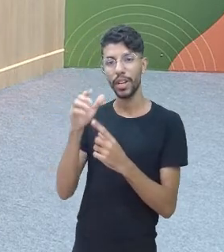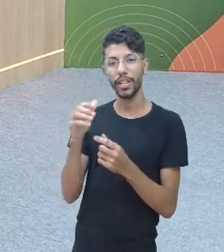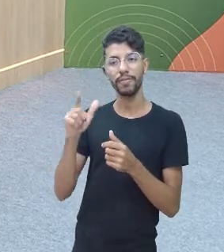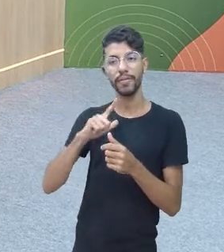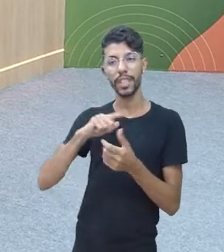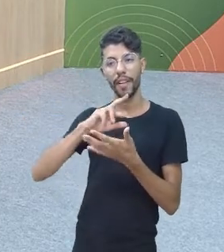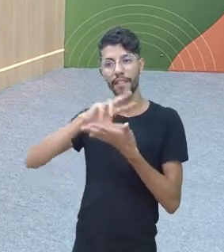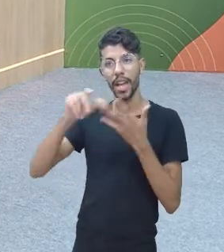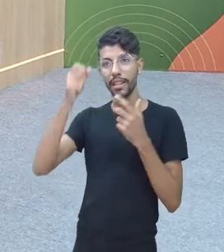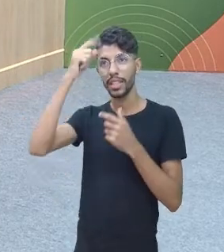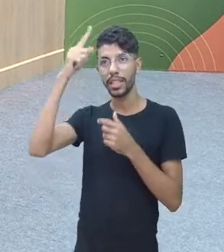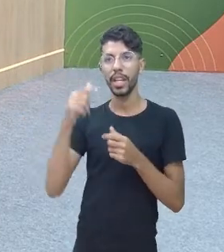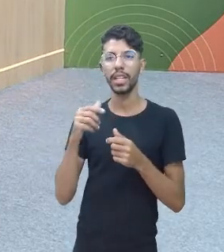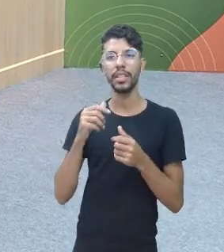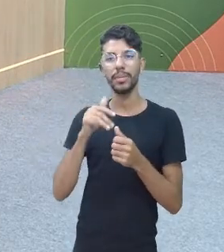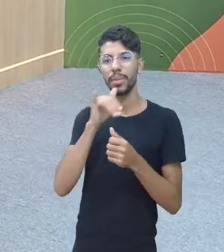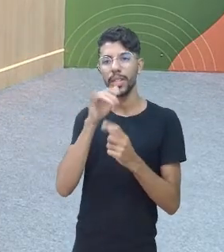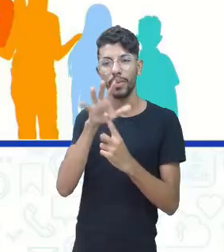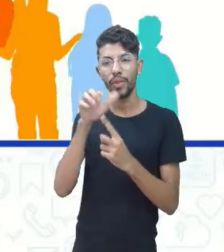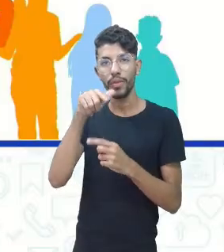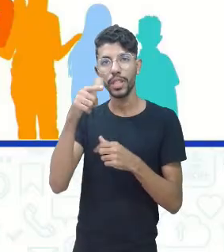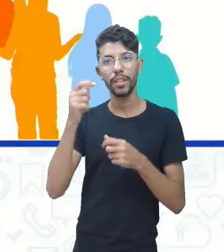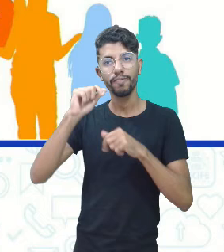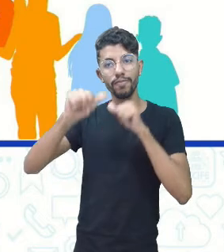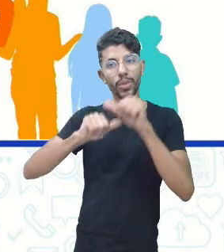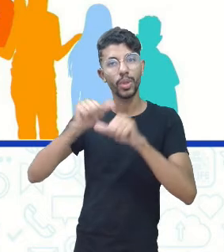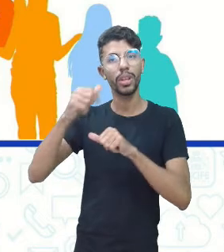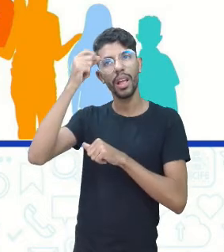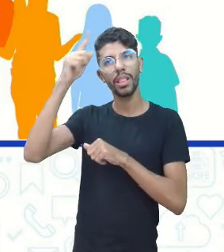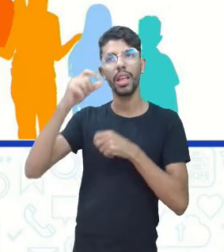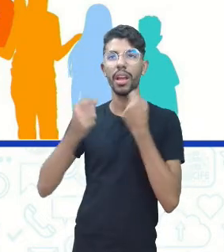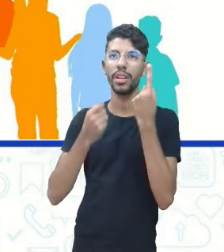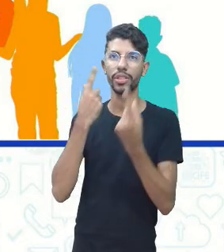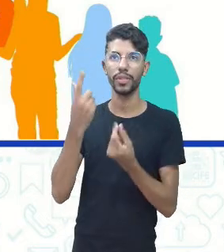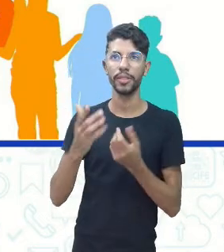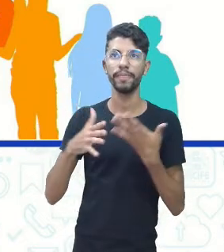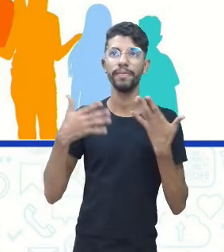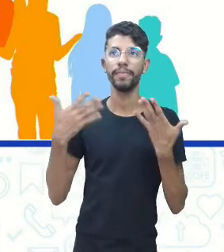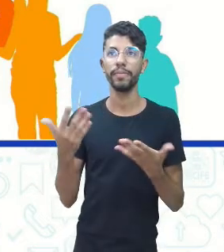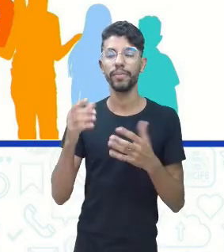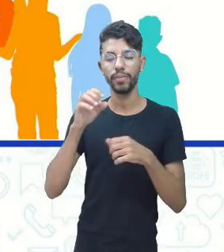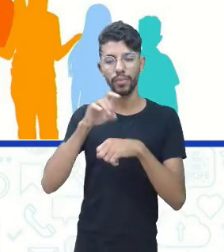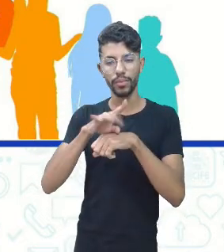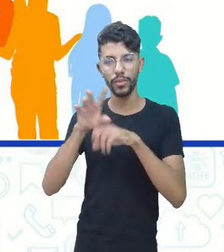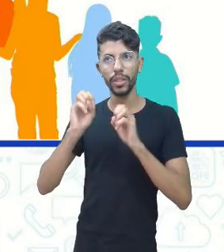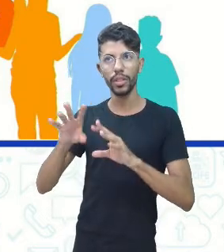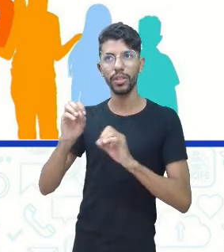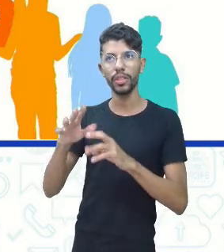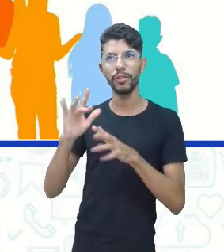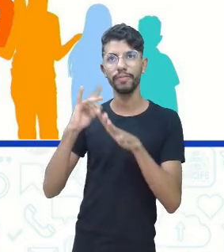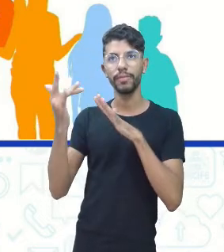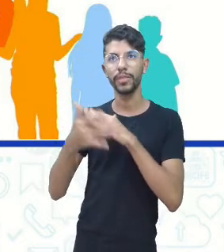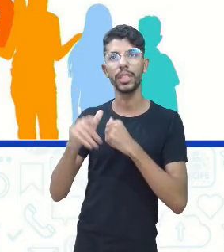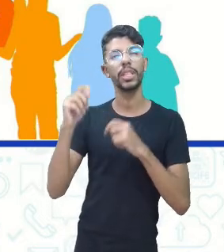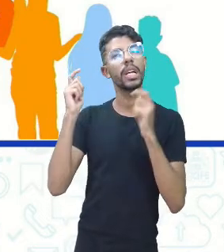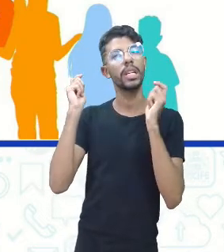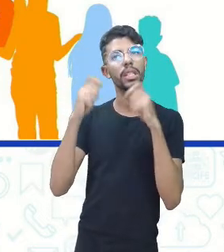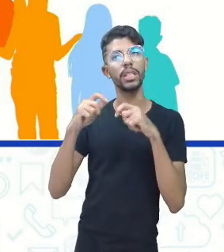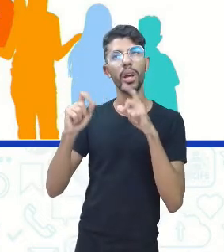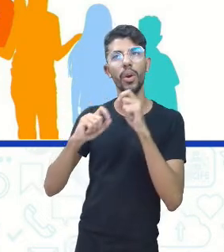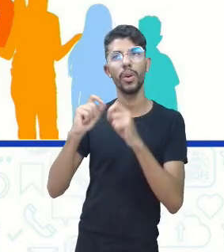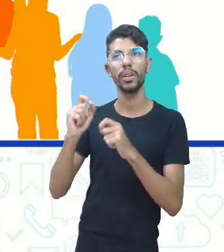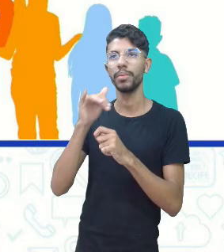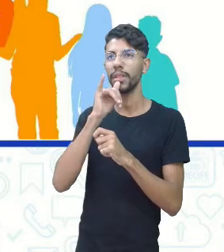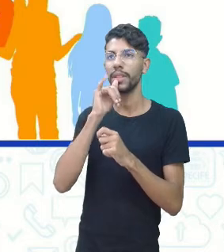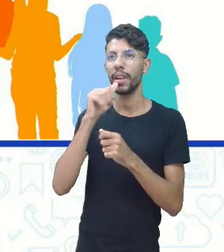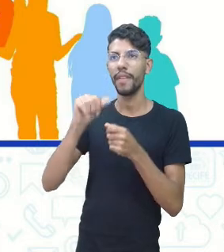né? Sendo assim, os tutoriais online têm o poder de convencer qualquer indivíduo a fazer o que o influencer quer. Isso pode